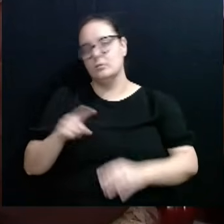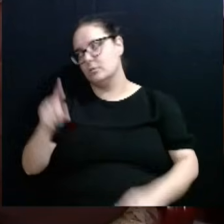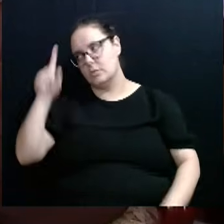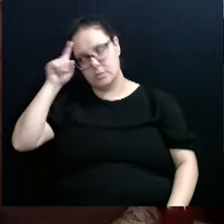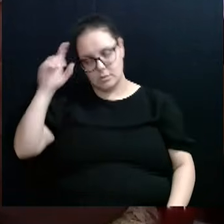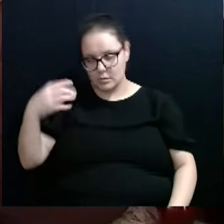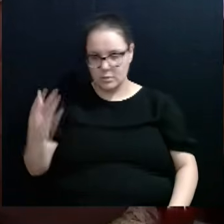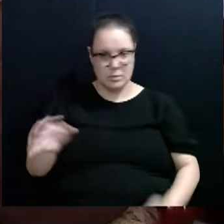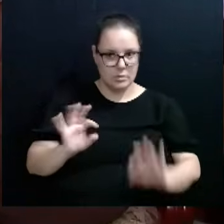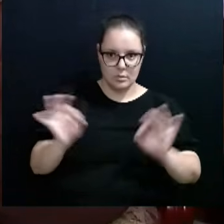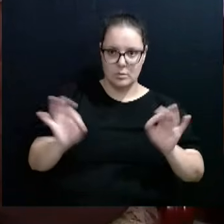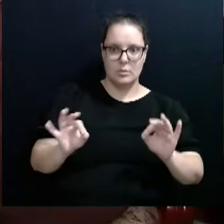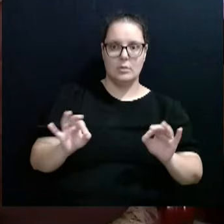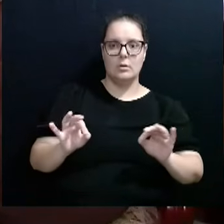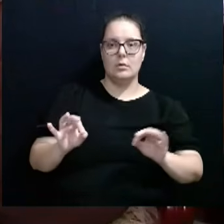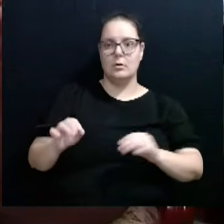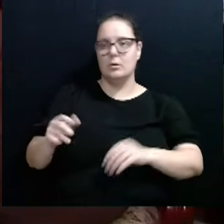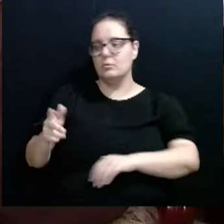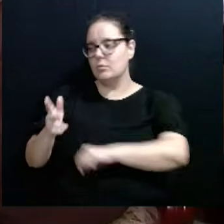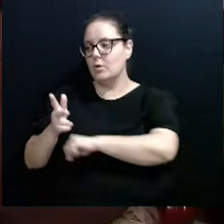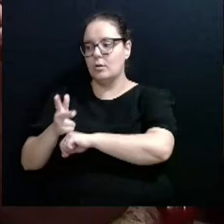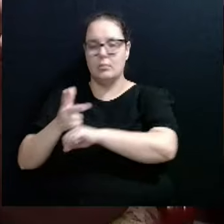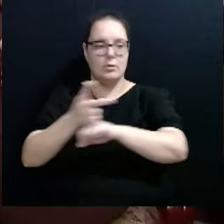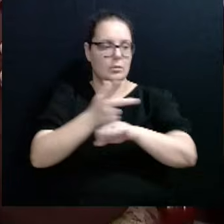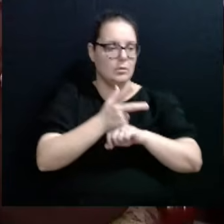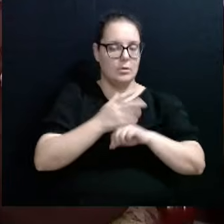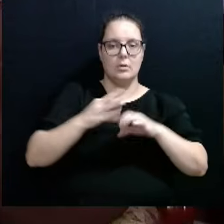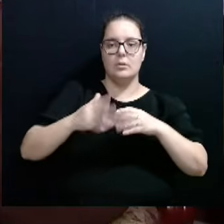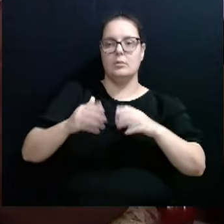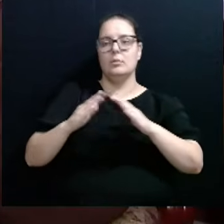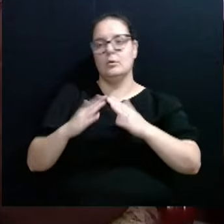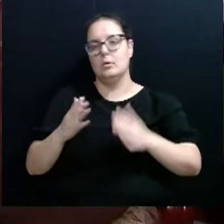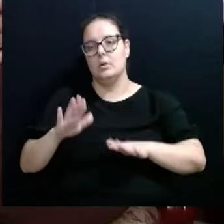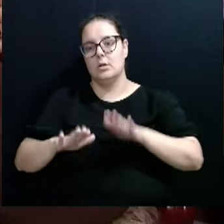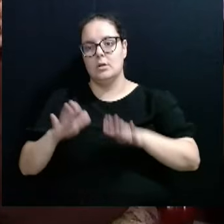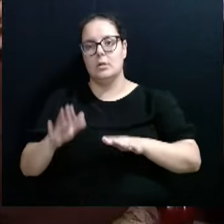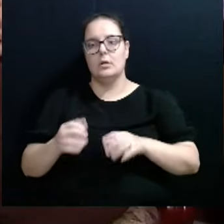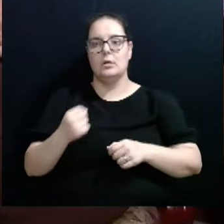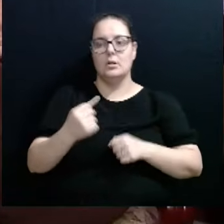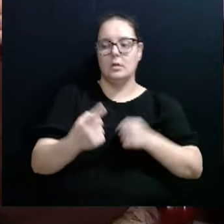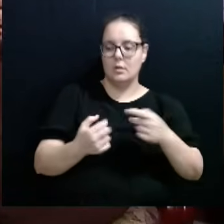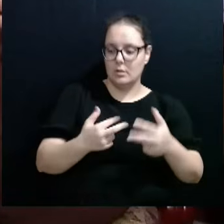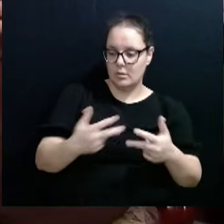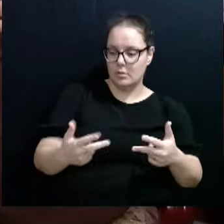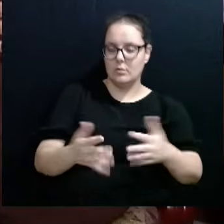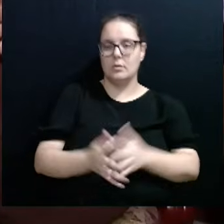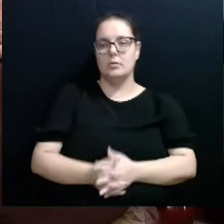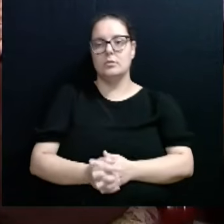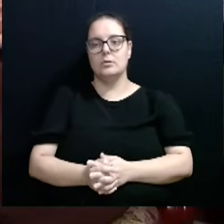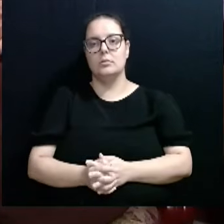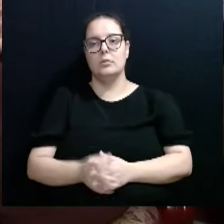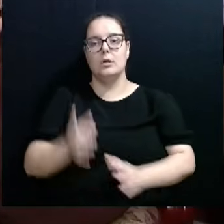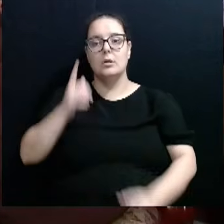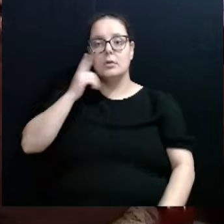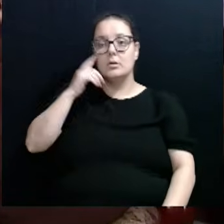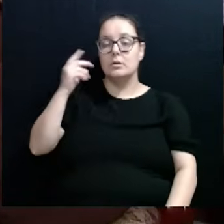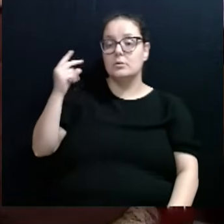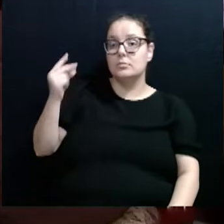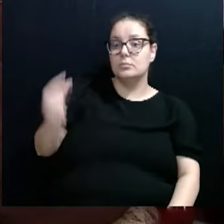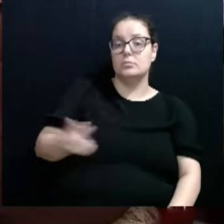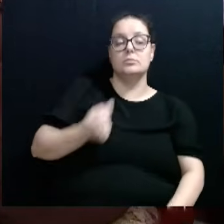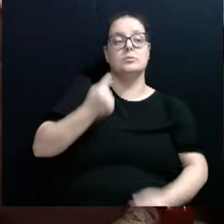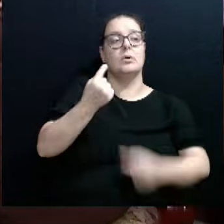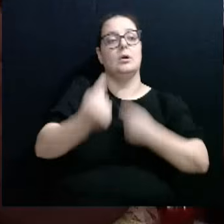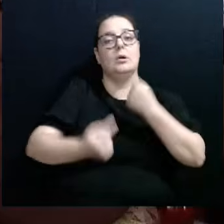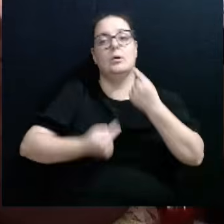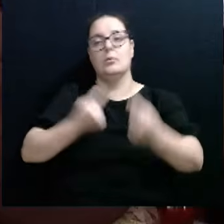vídeo na casa inteira, né? Às vezes eu faço algumas coisas. E aí surgiram algumas coisas que a